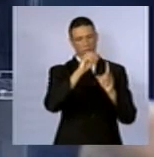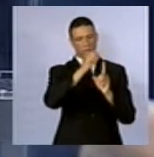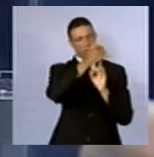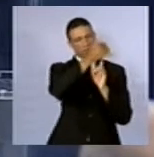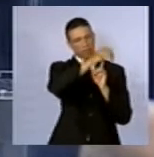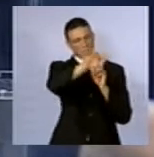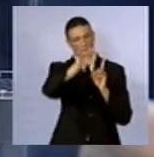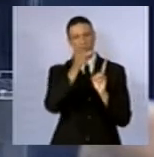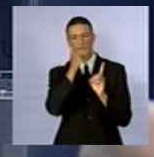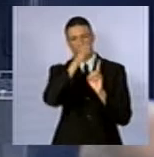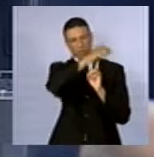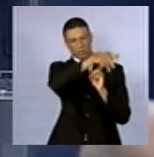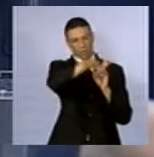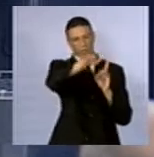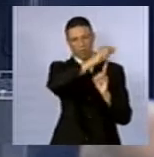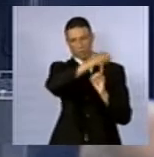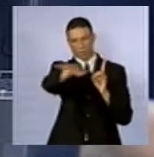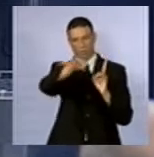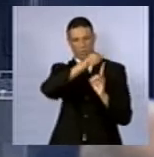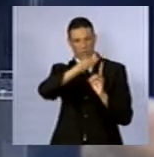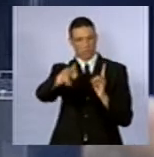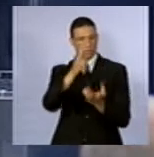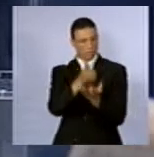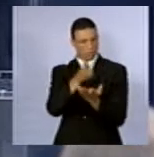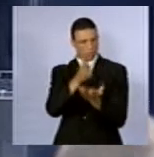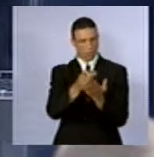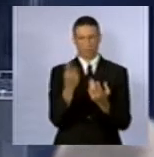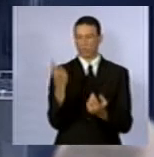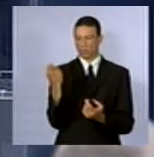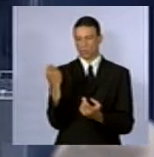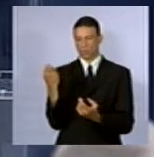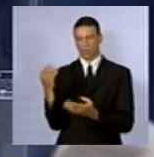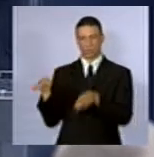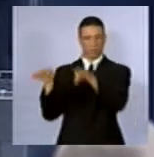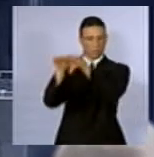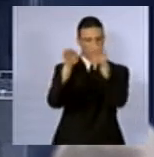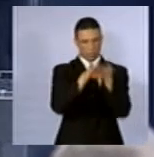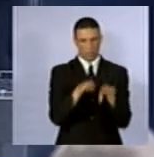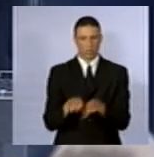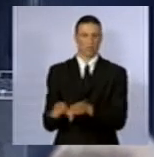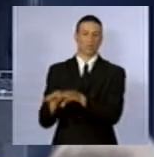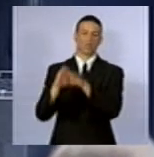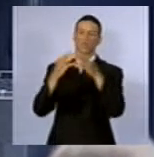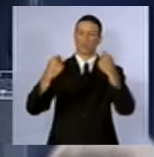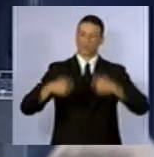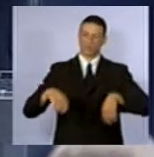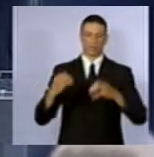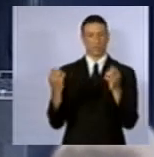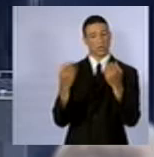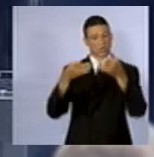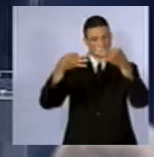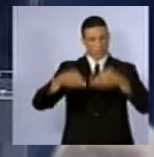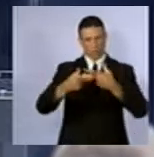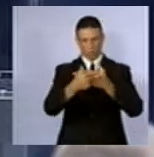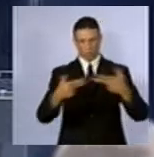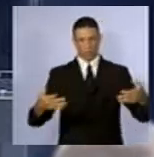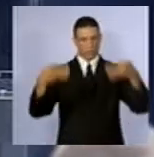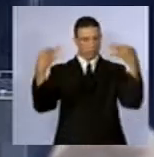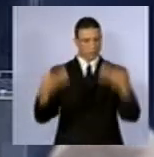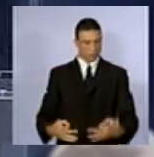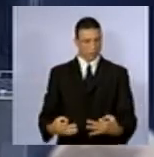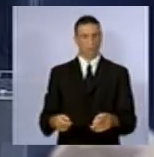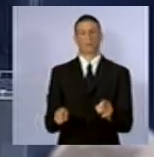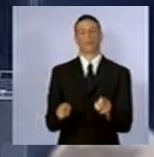a o suprimento eletroenergética a níveis econômicos na economicidade necessária e com qualidade e